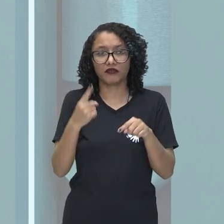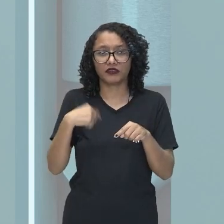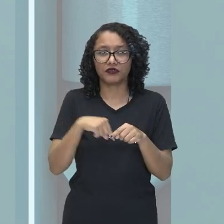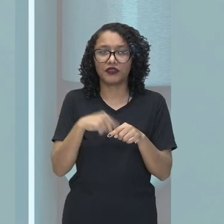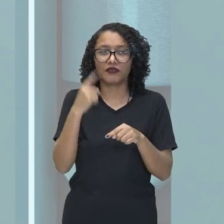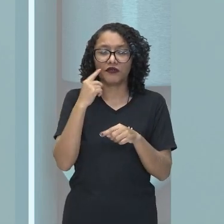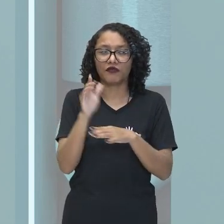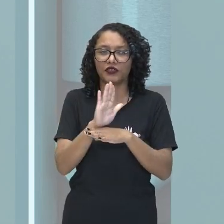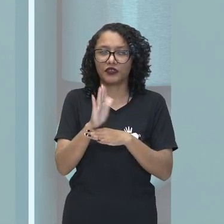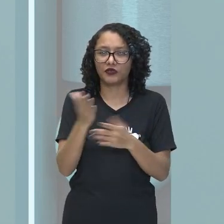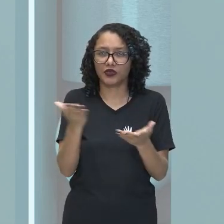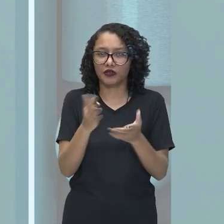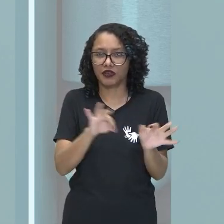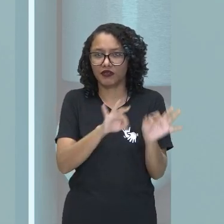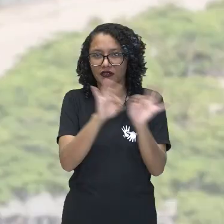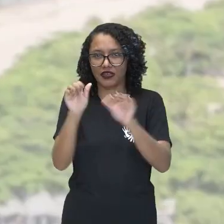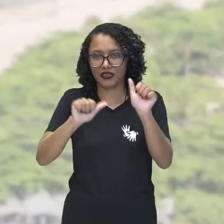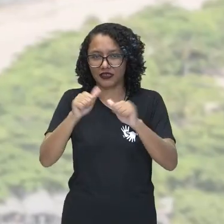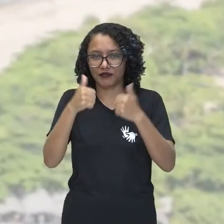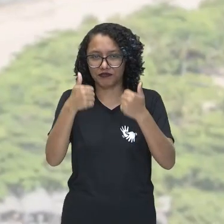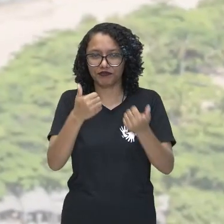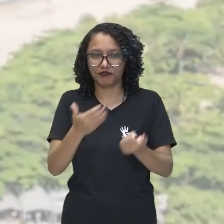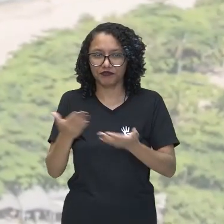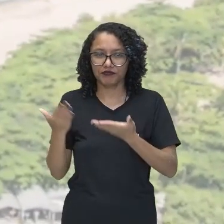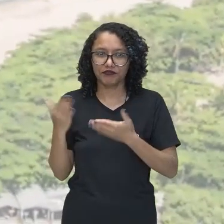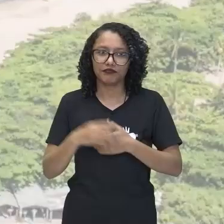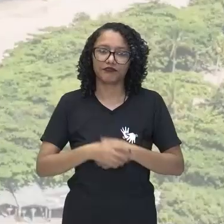no vídeo para fazer uma análise daqui a pouquinho.